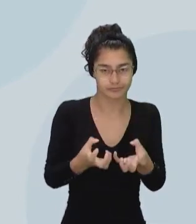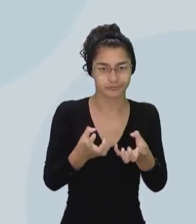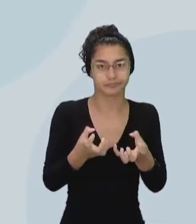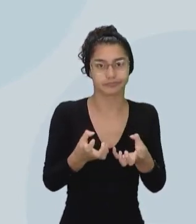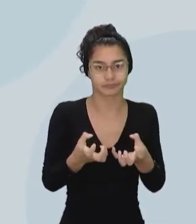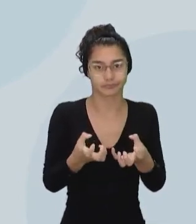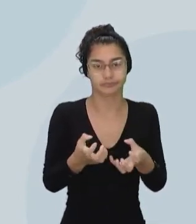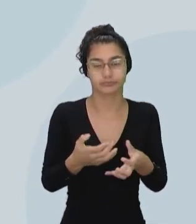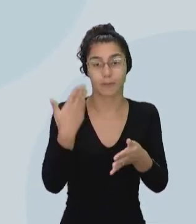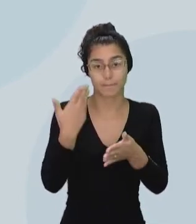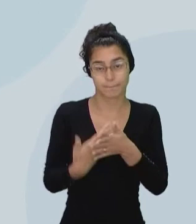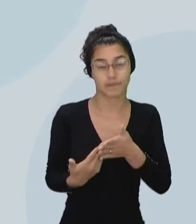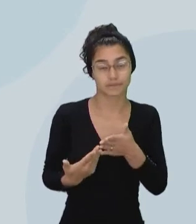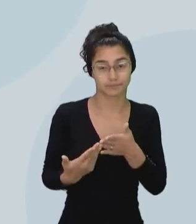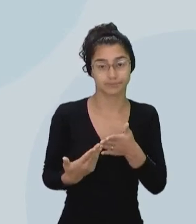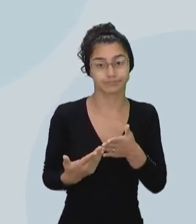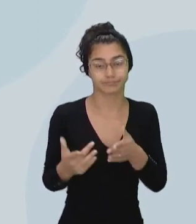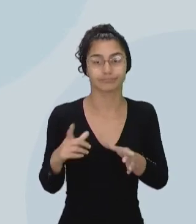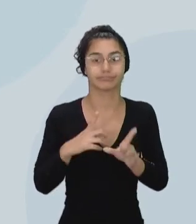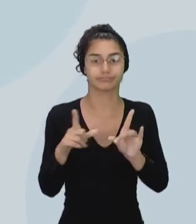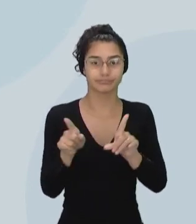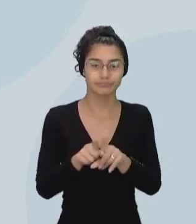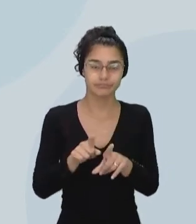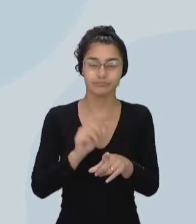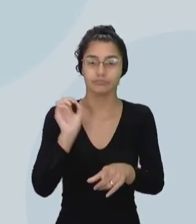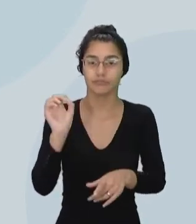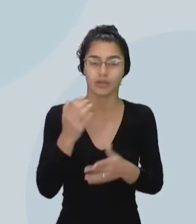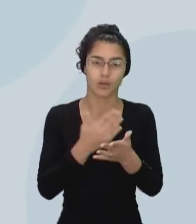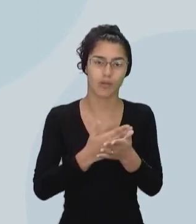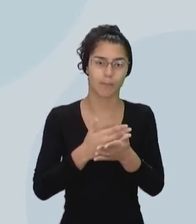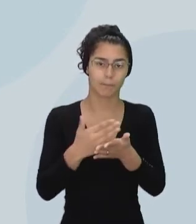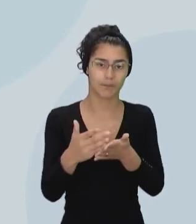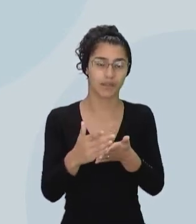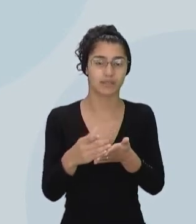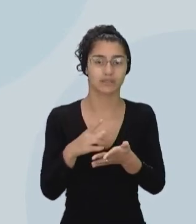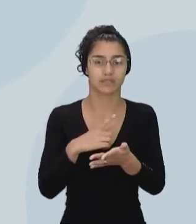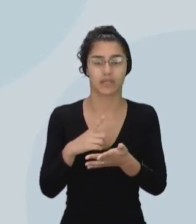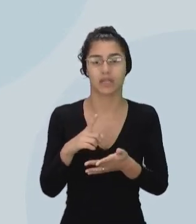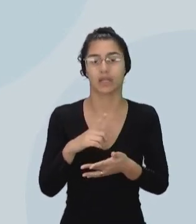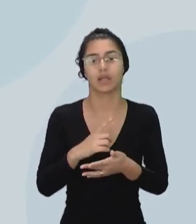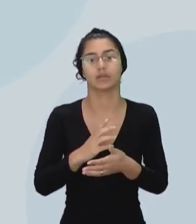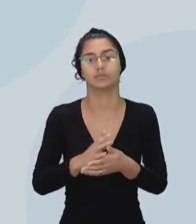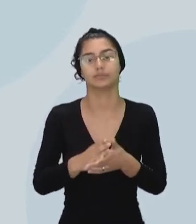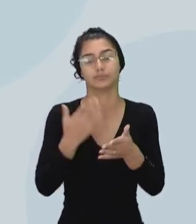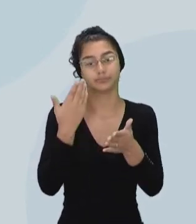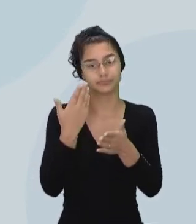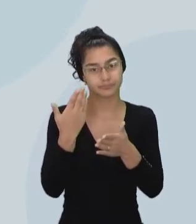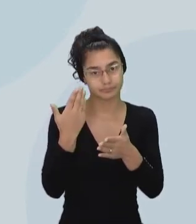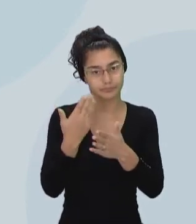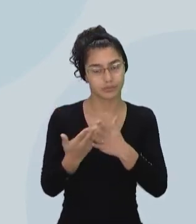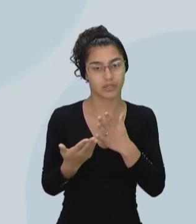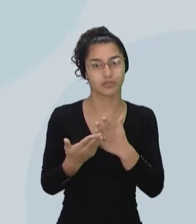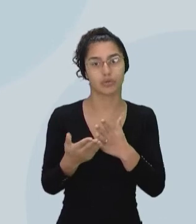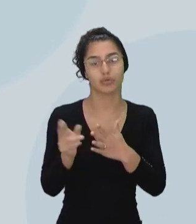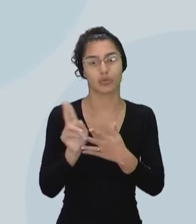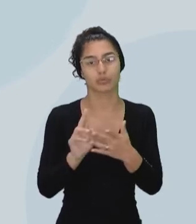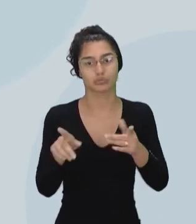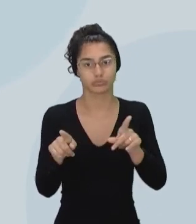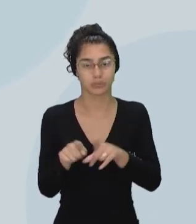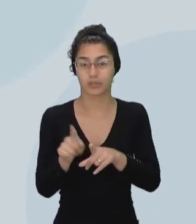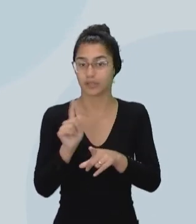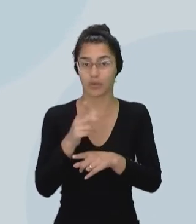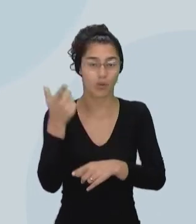sua perda de função, né? Então ela começa, apesar de ter, ela perde ali a sua função e